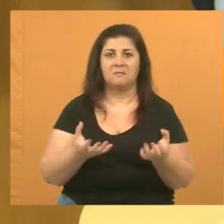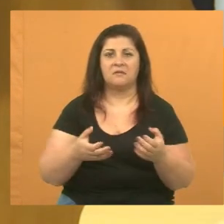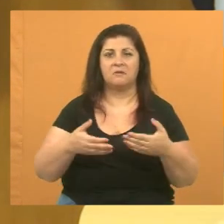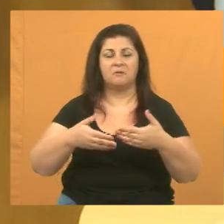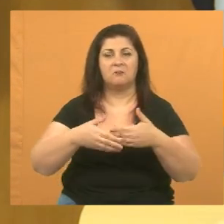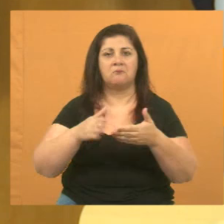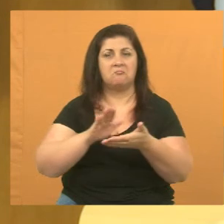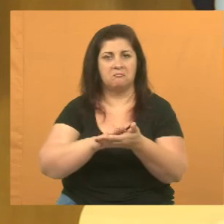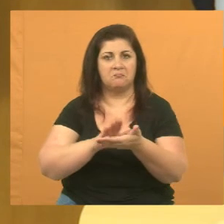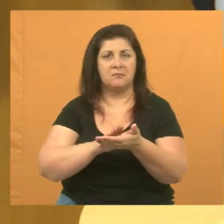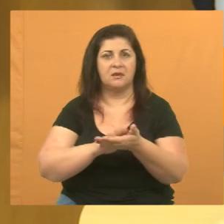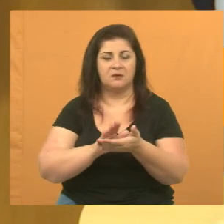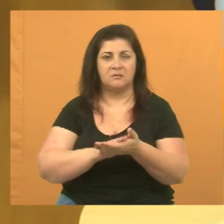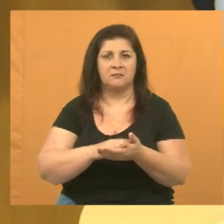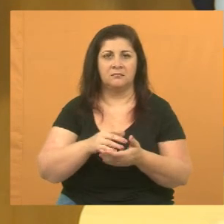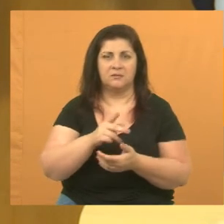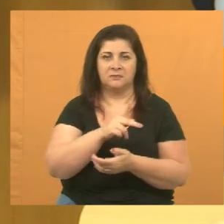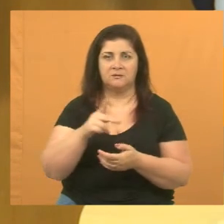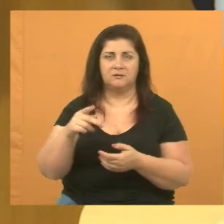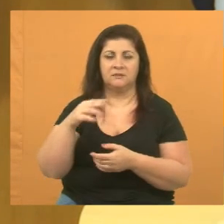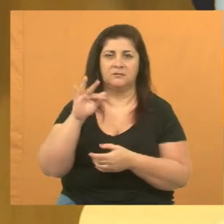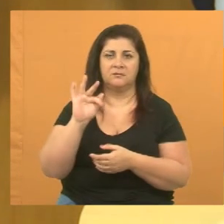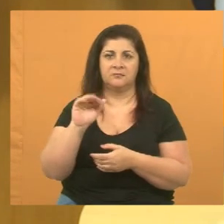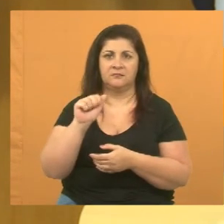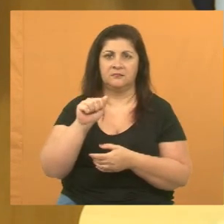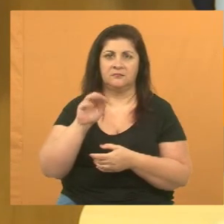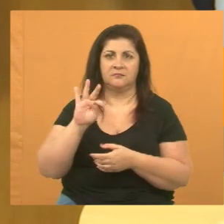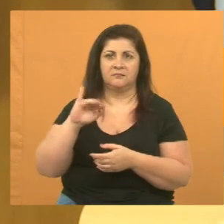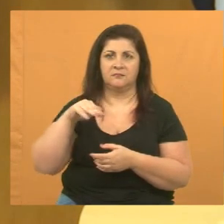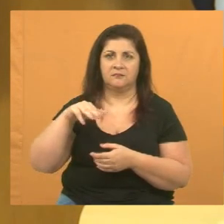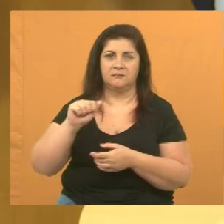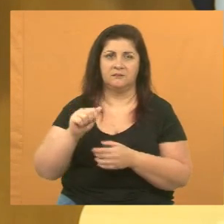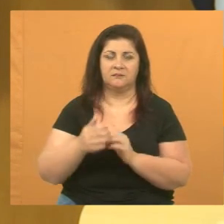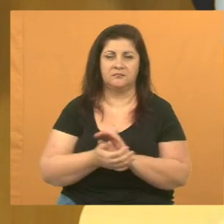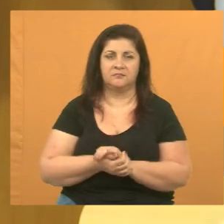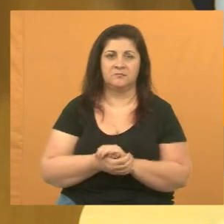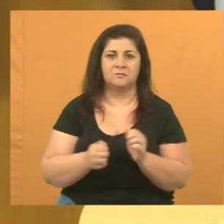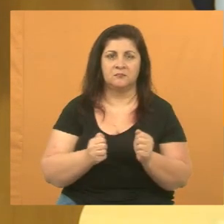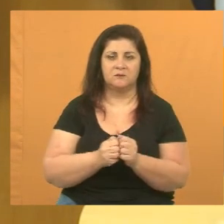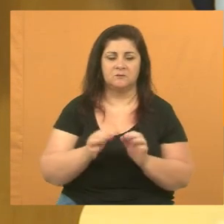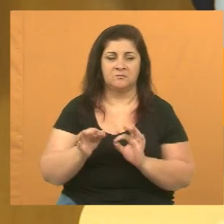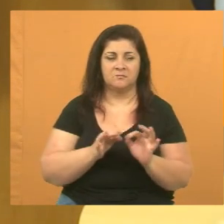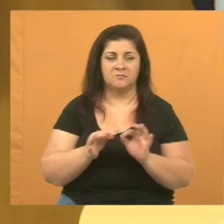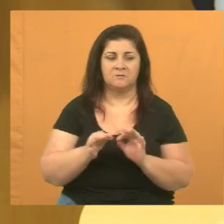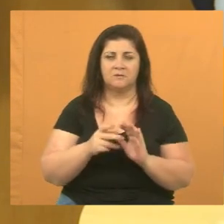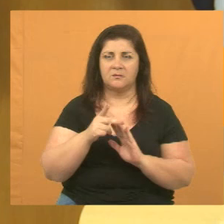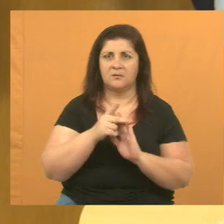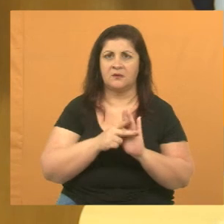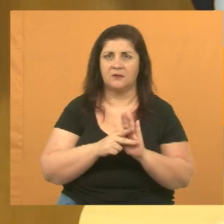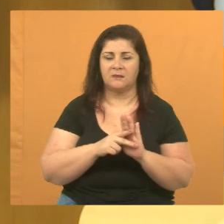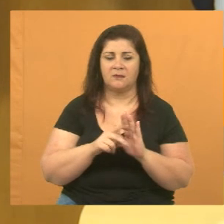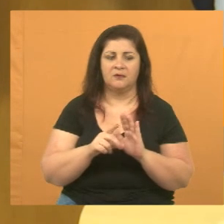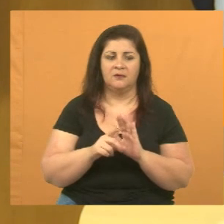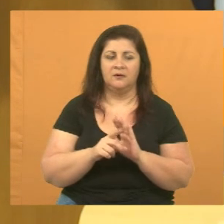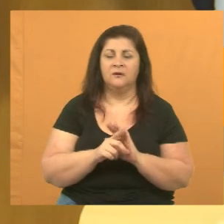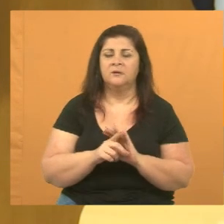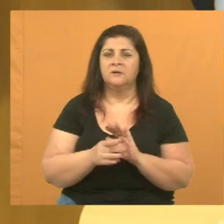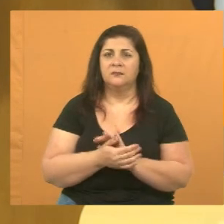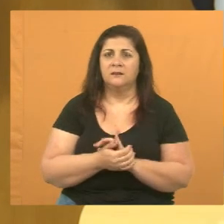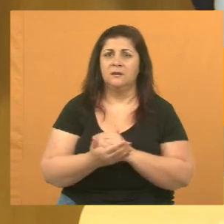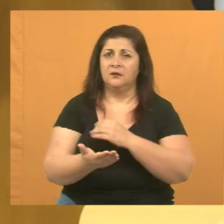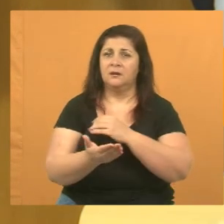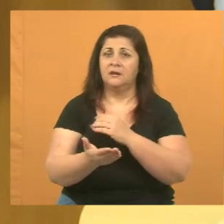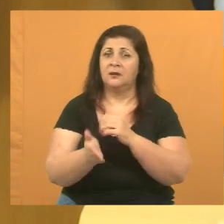parabéns também para a presidente Fátima, né, que sem dúvida juntos construíram esse belíssimo projeto aí que vem ajudar